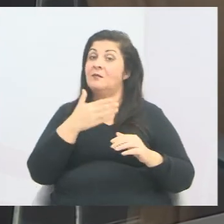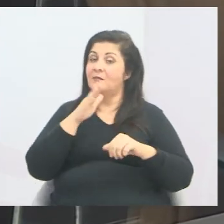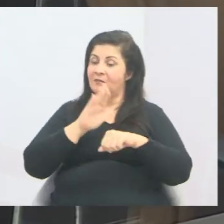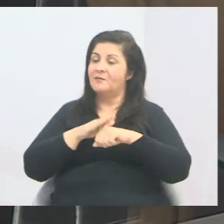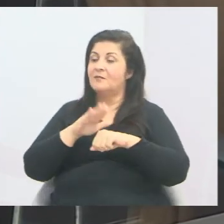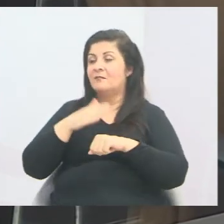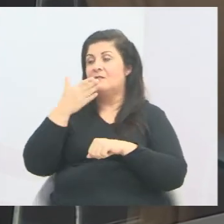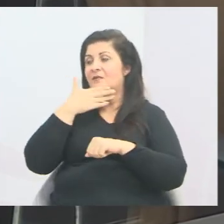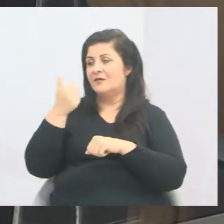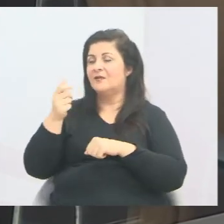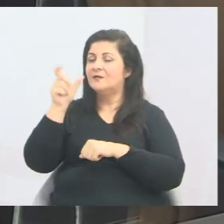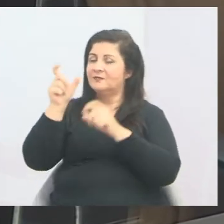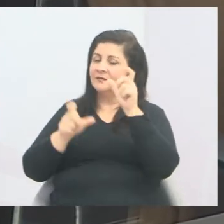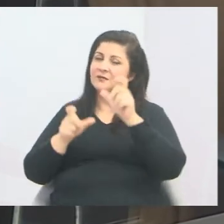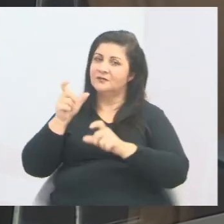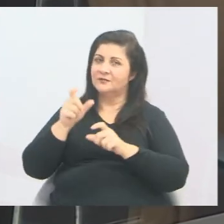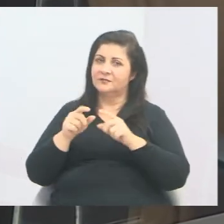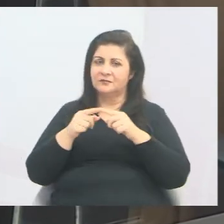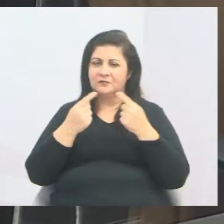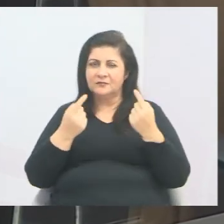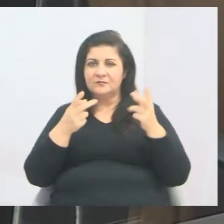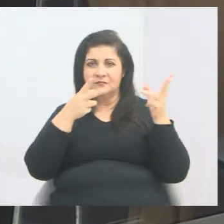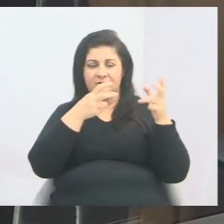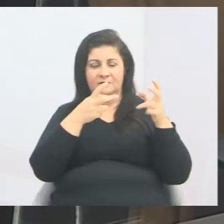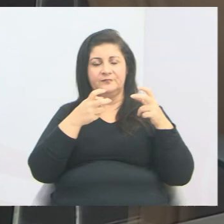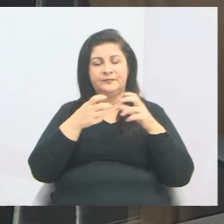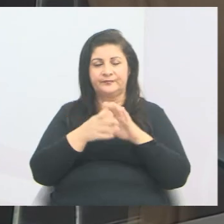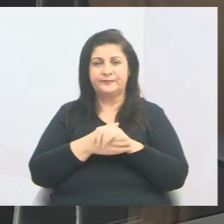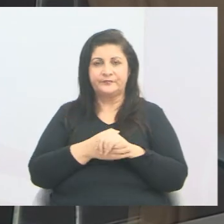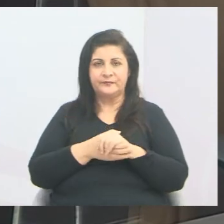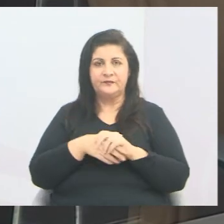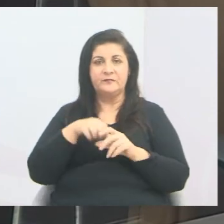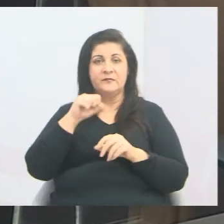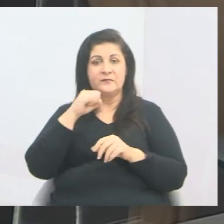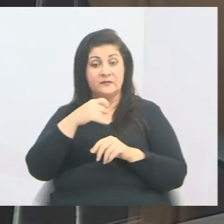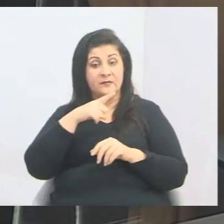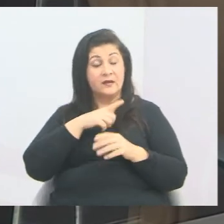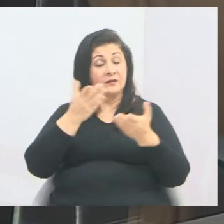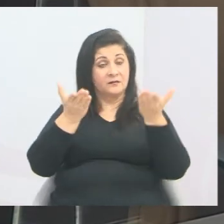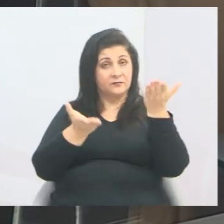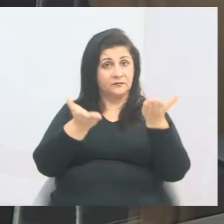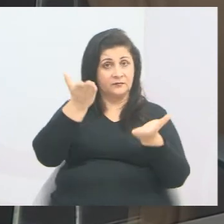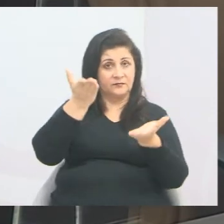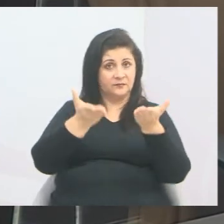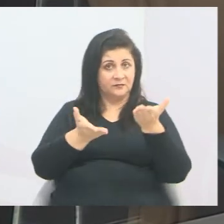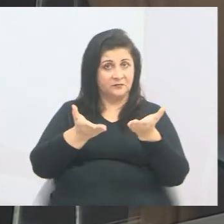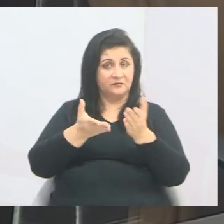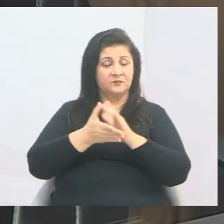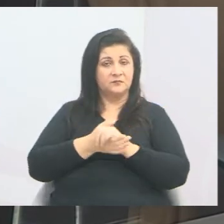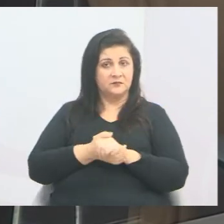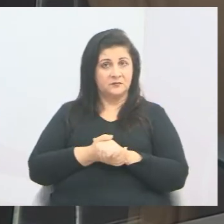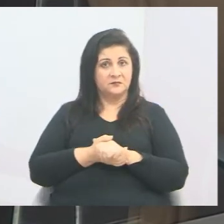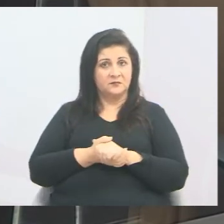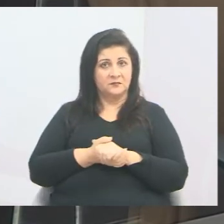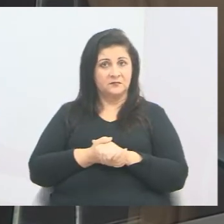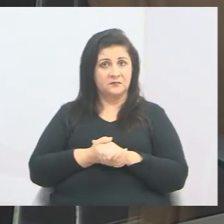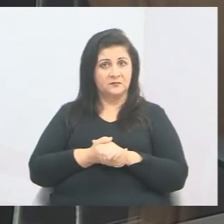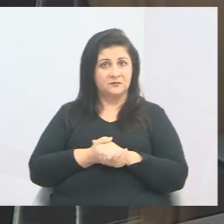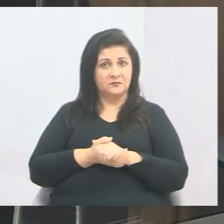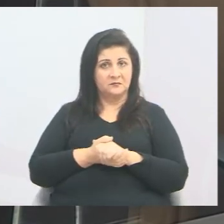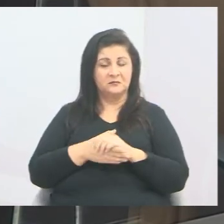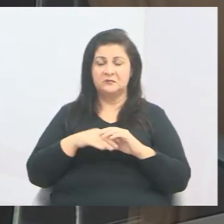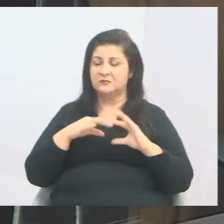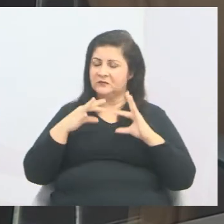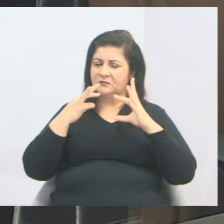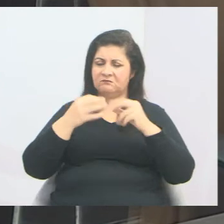com a humanização. Então, mas eu vejo que, se está havendo esse equilíbrio, eu acho que a gente tem tudo